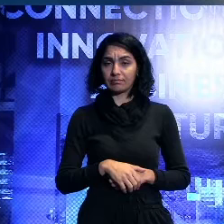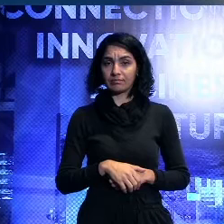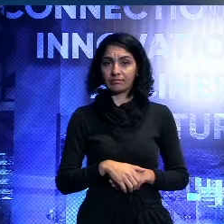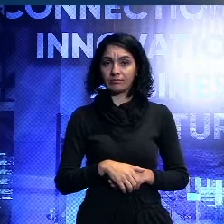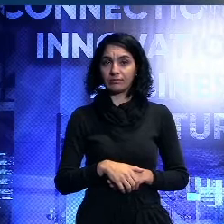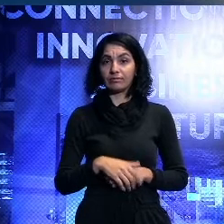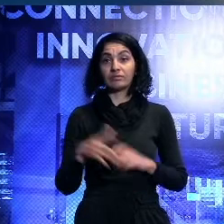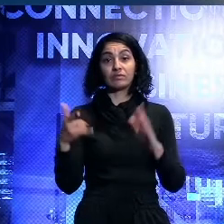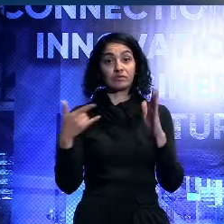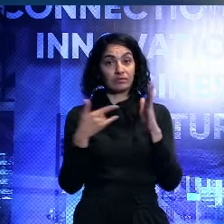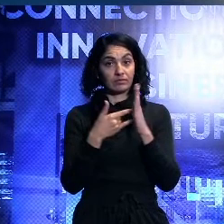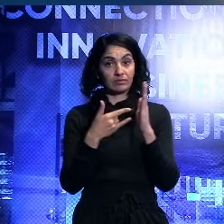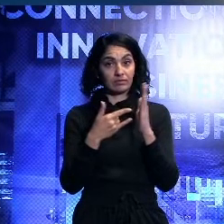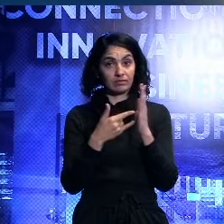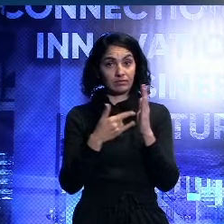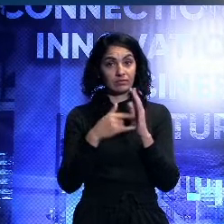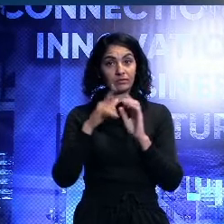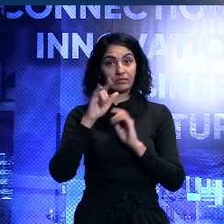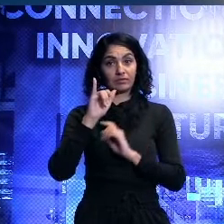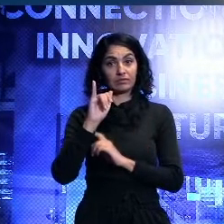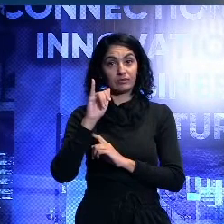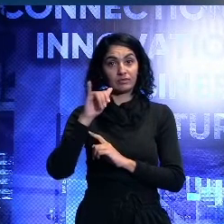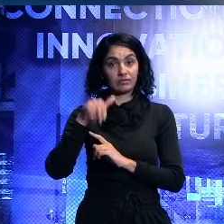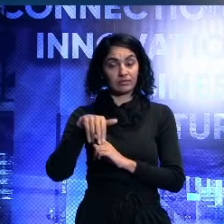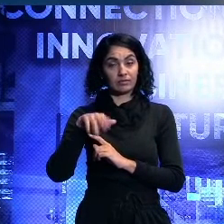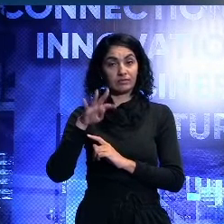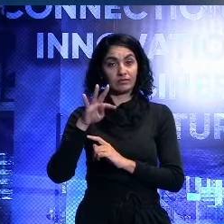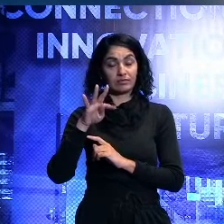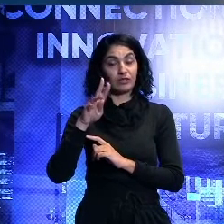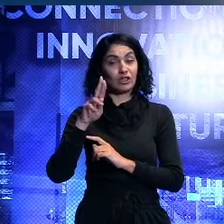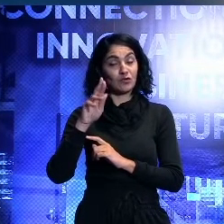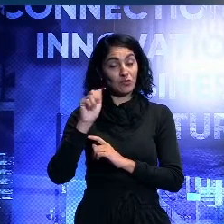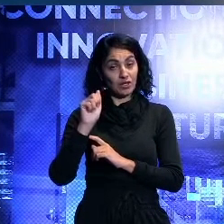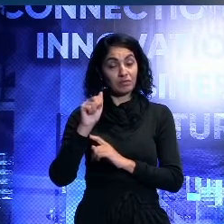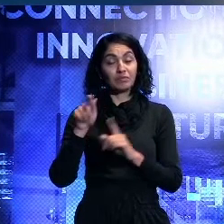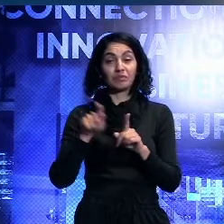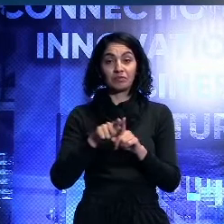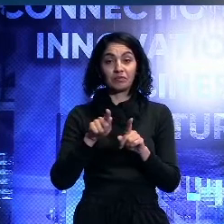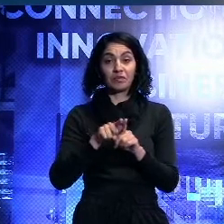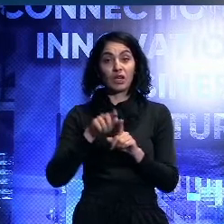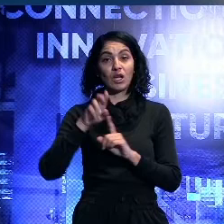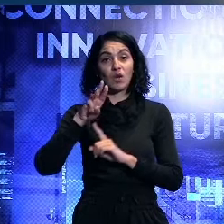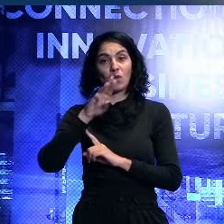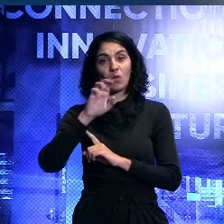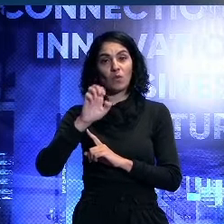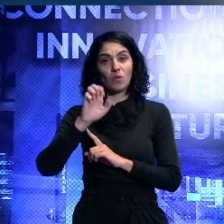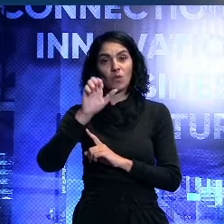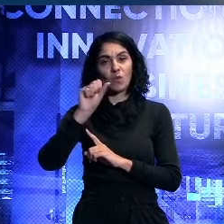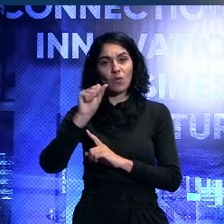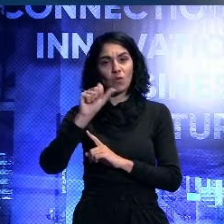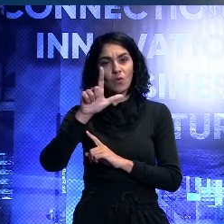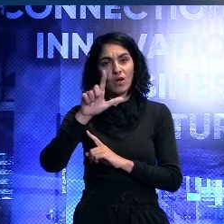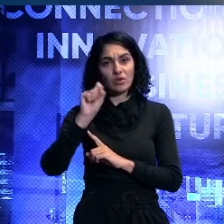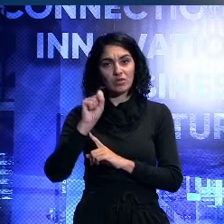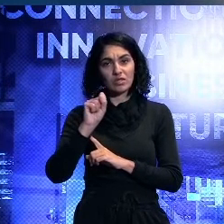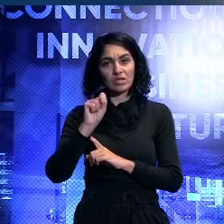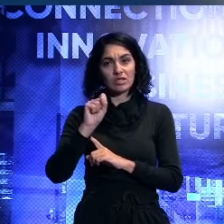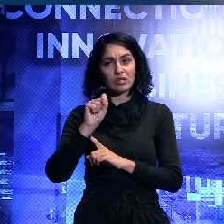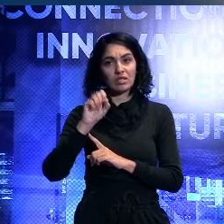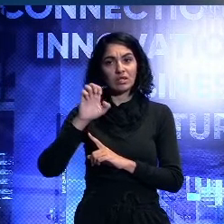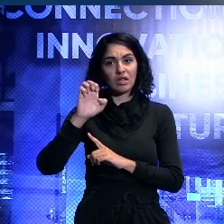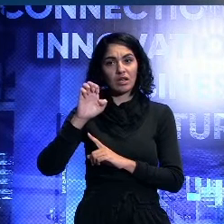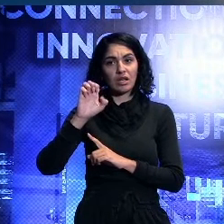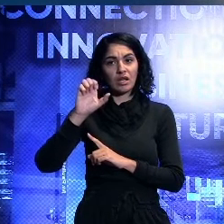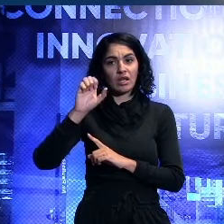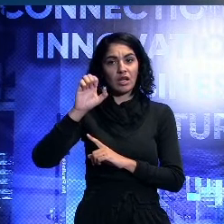Devs, infra e o else. Né? Quem é o else? É o PO,